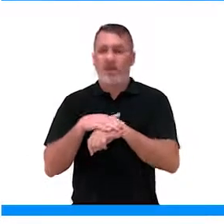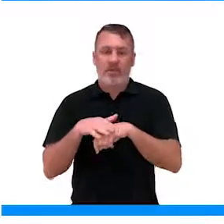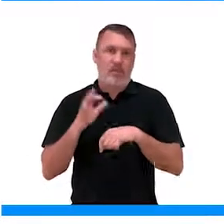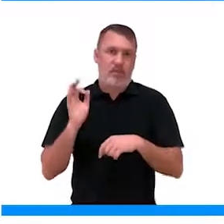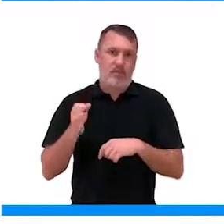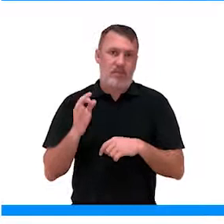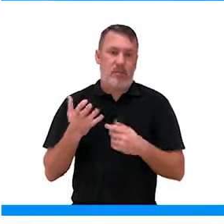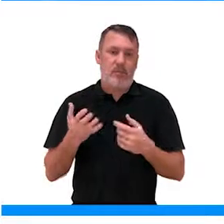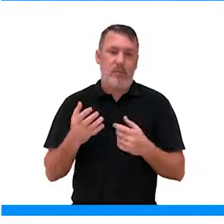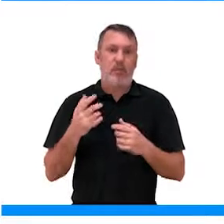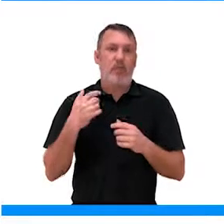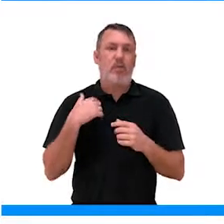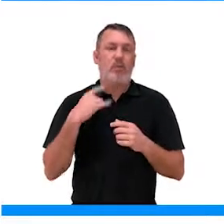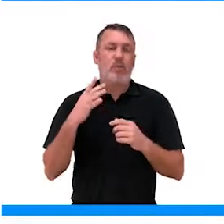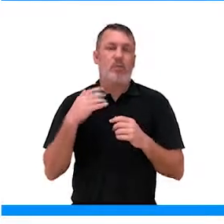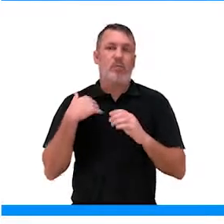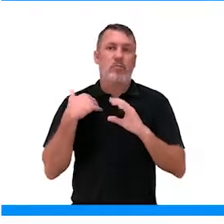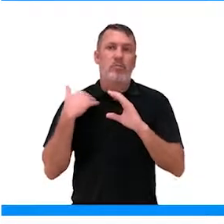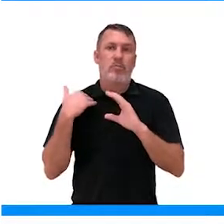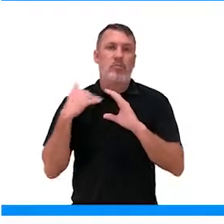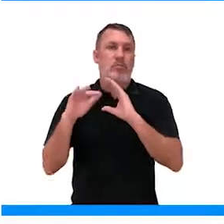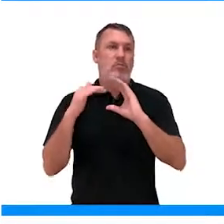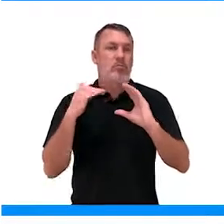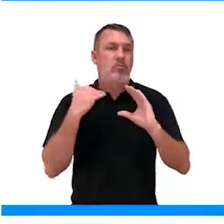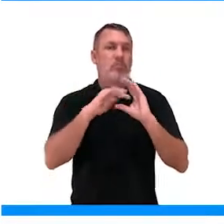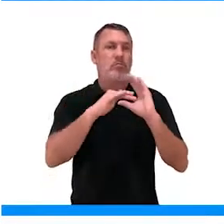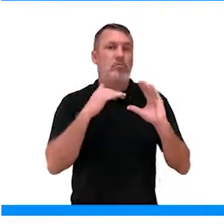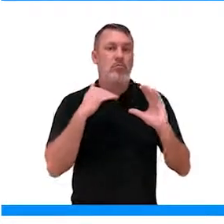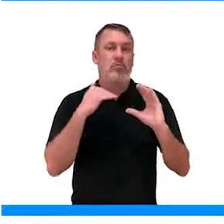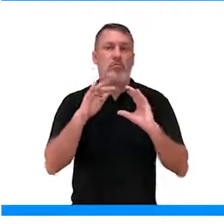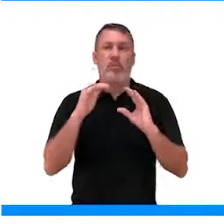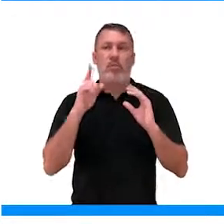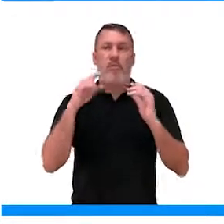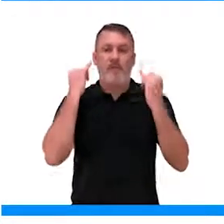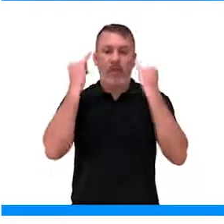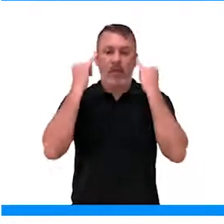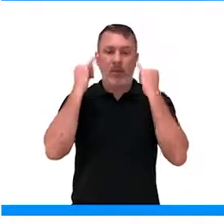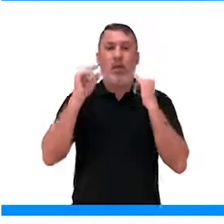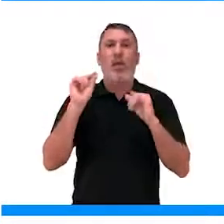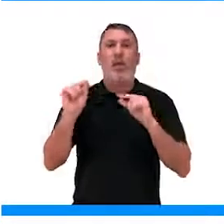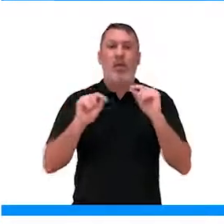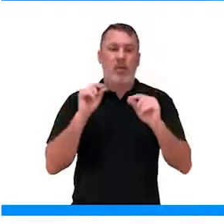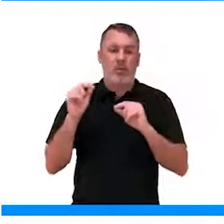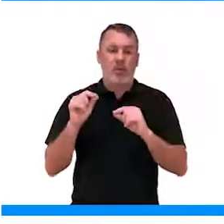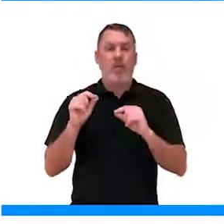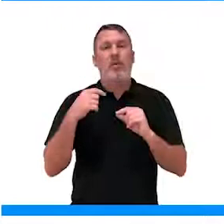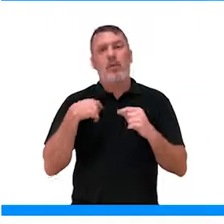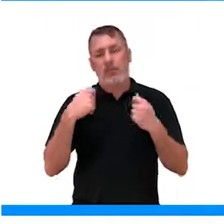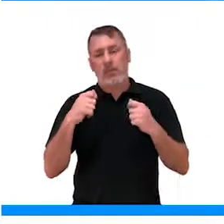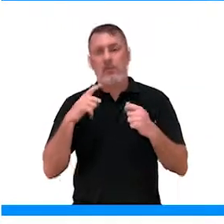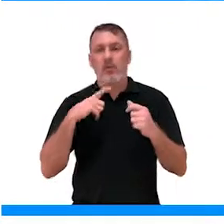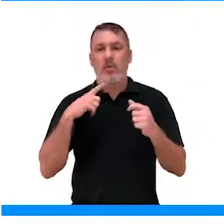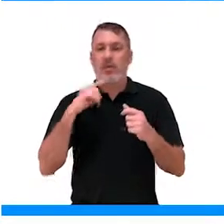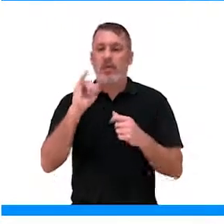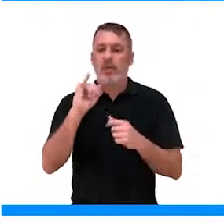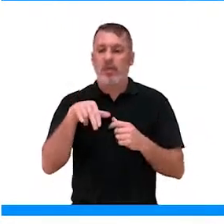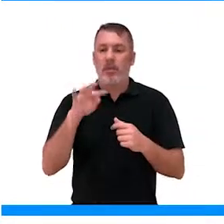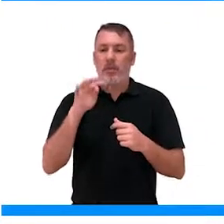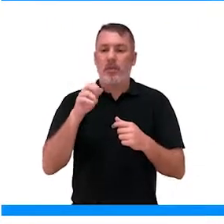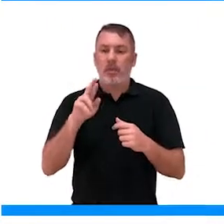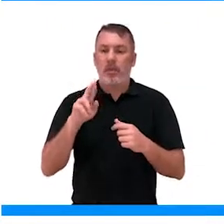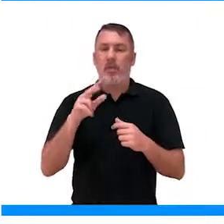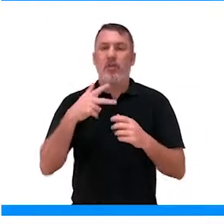uma conversa, né? Na verdade, eu estou enviando ali essas informações para alguém. Então, eu tenho aqui